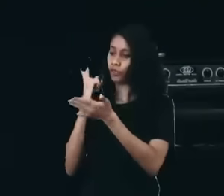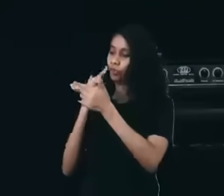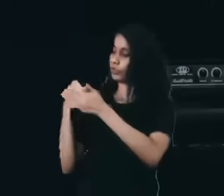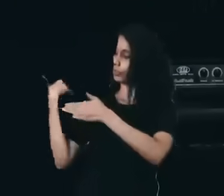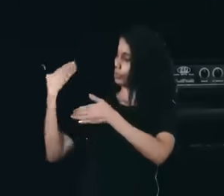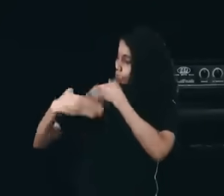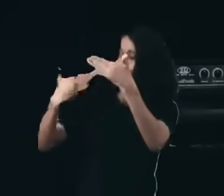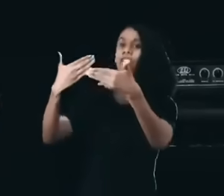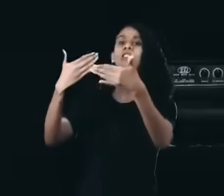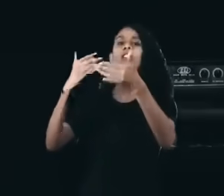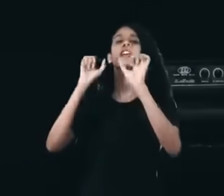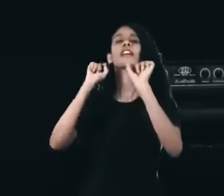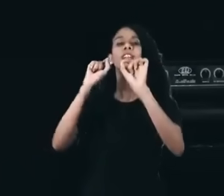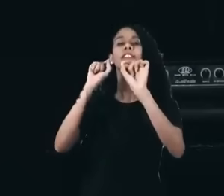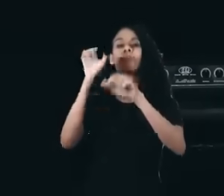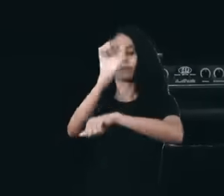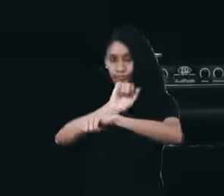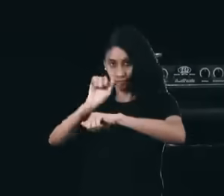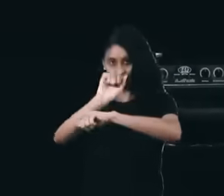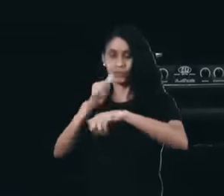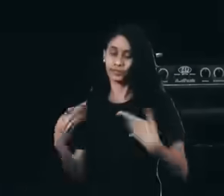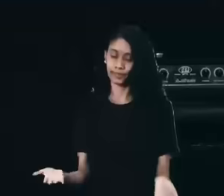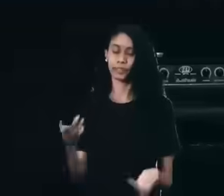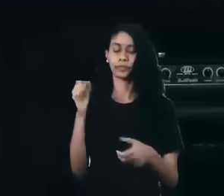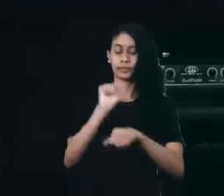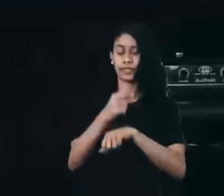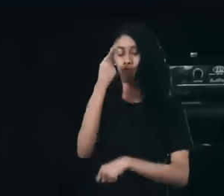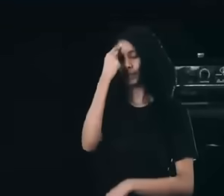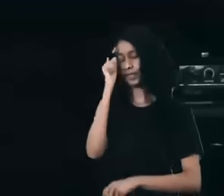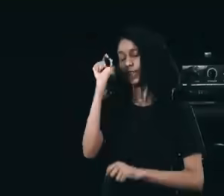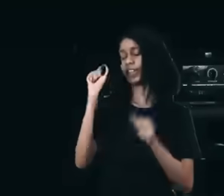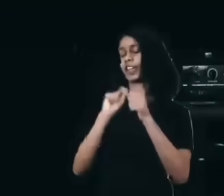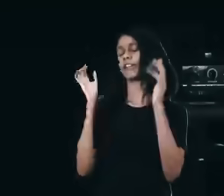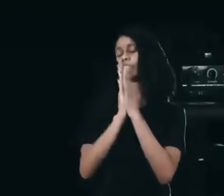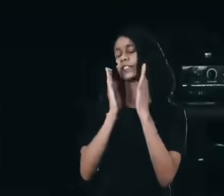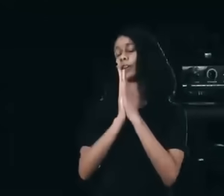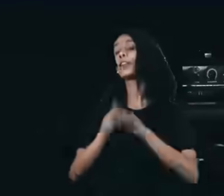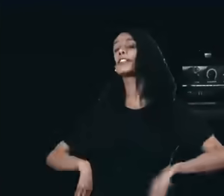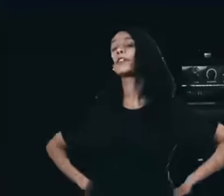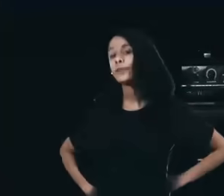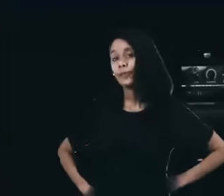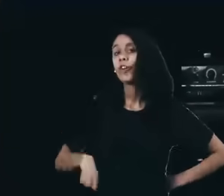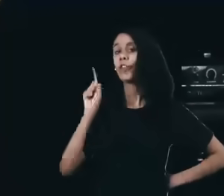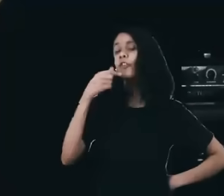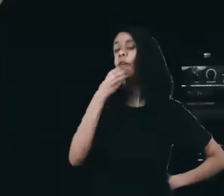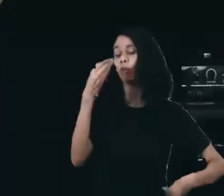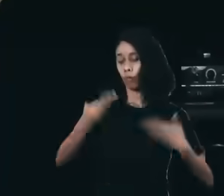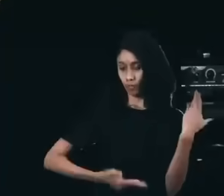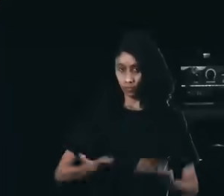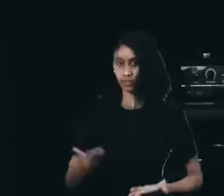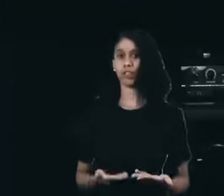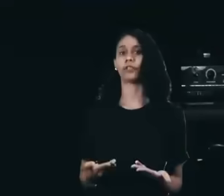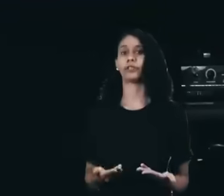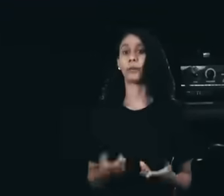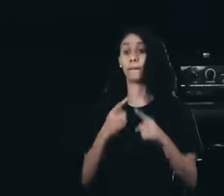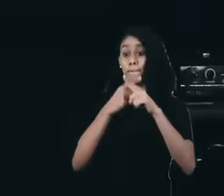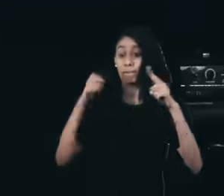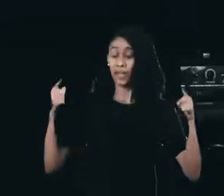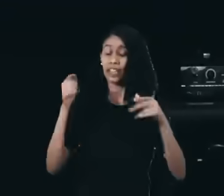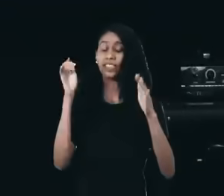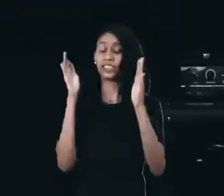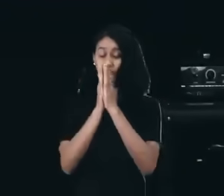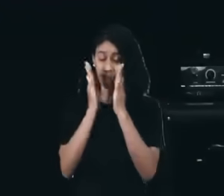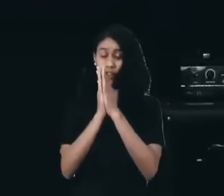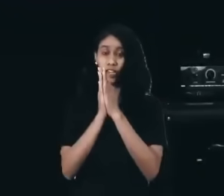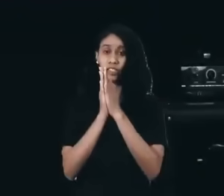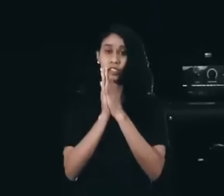Abraão? Então para comigo e pensa, quem fez a oração, gente? Foi Eliezer, o servo. Mas aquela